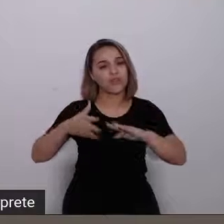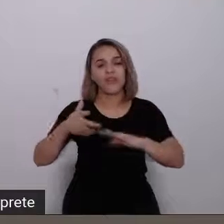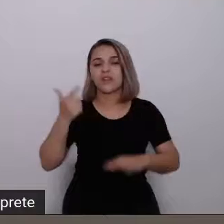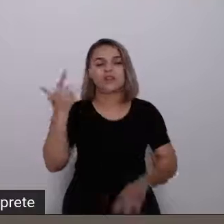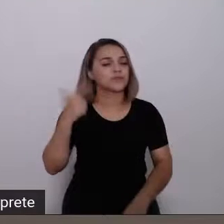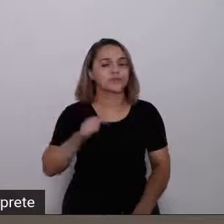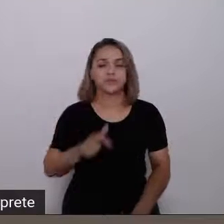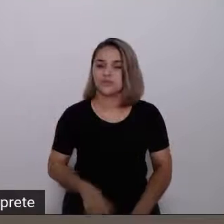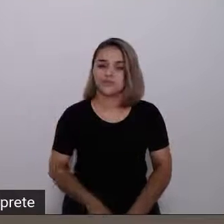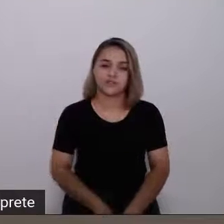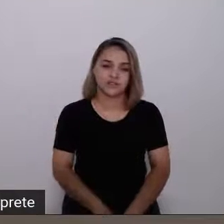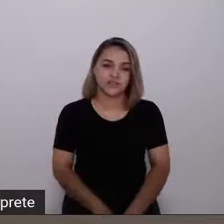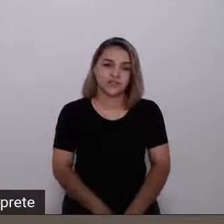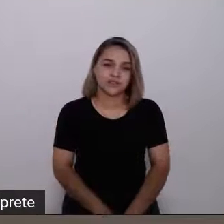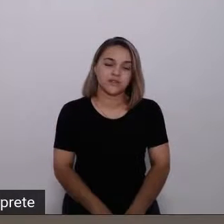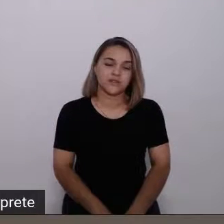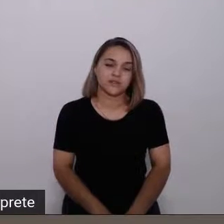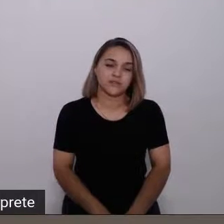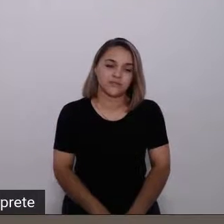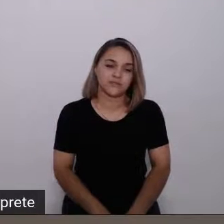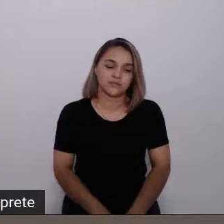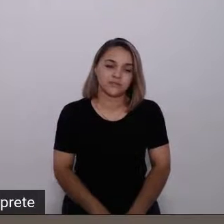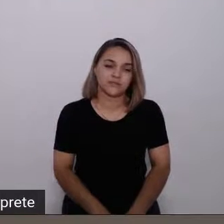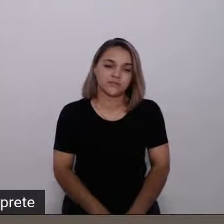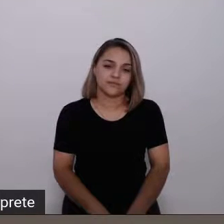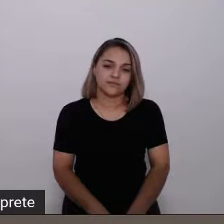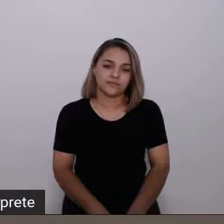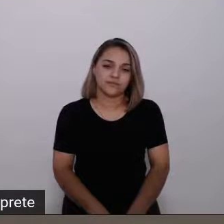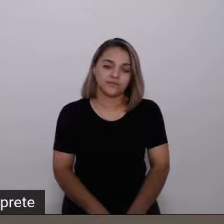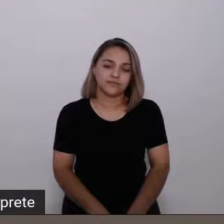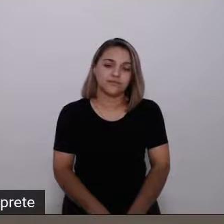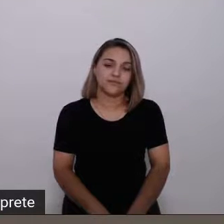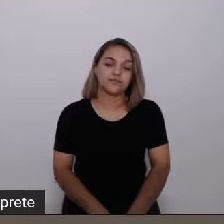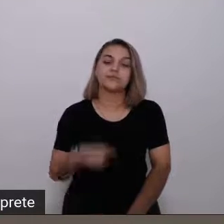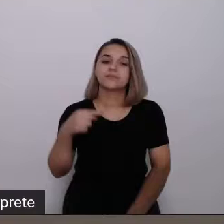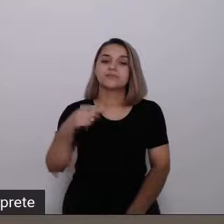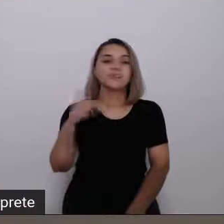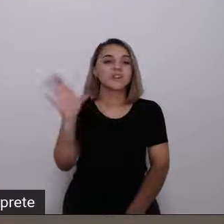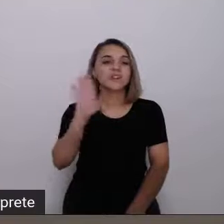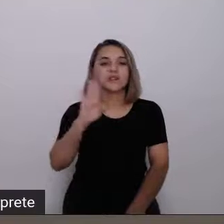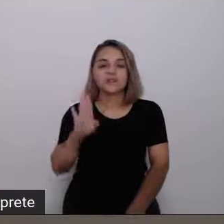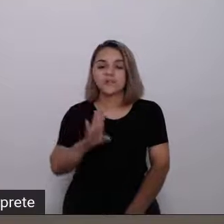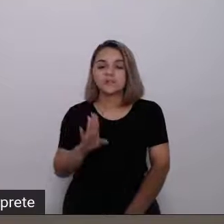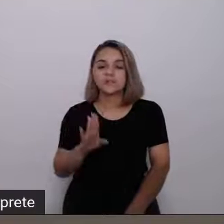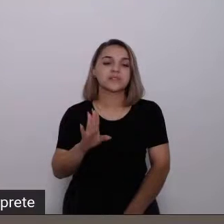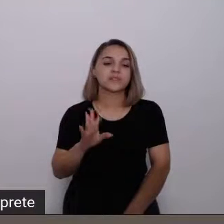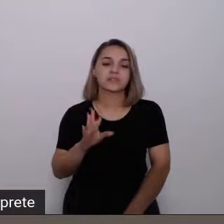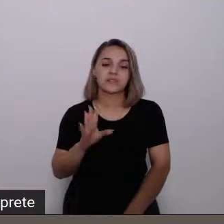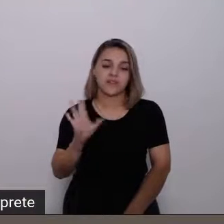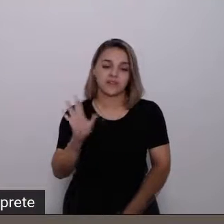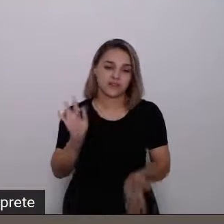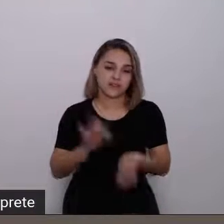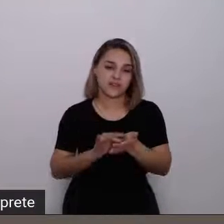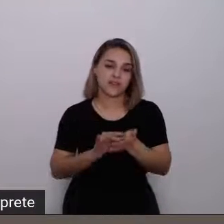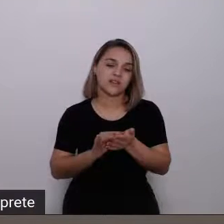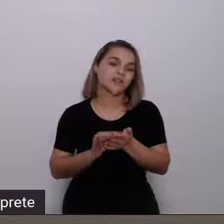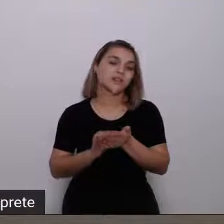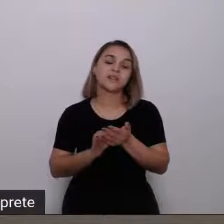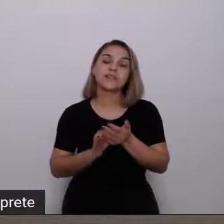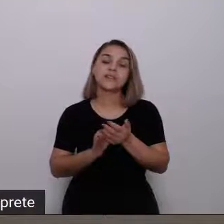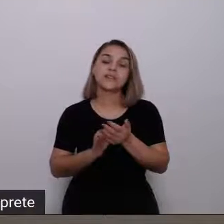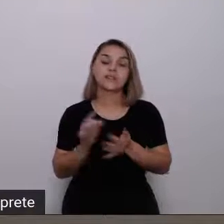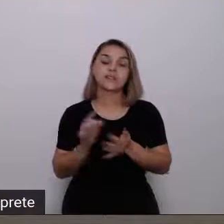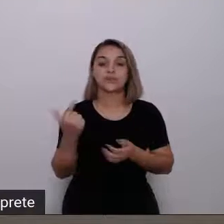mais do que ninguém, pode falar do que eu. Mas no Brasil, nesse sentido, a realidade não é... O que talvez, assim, o fato de não ter instrumentos